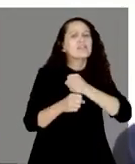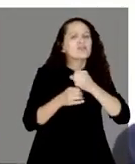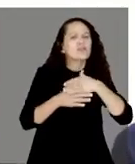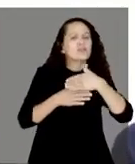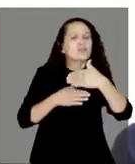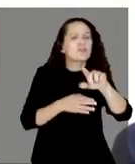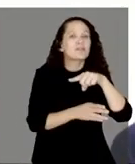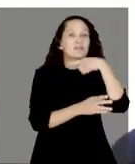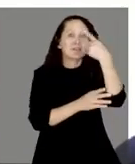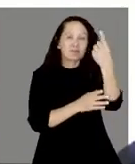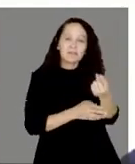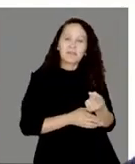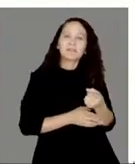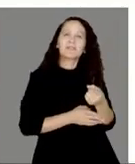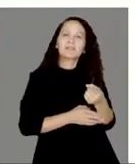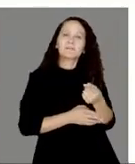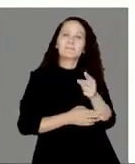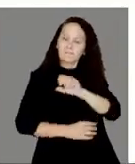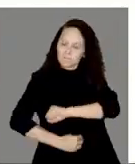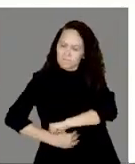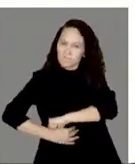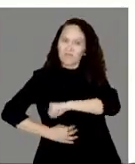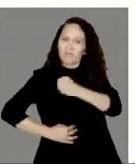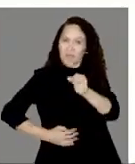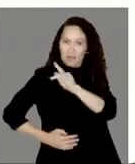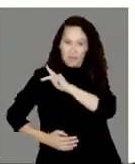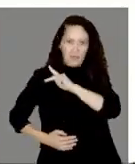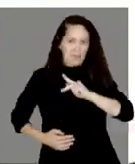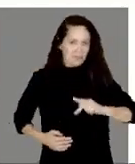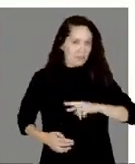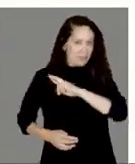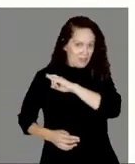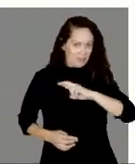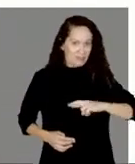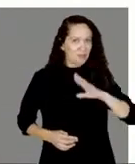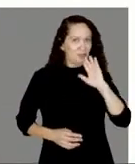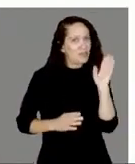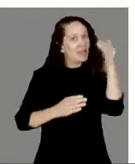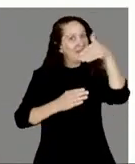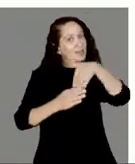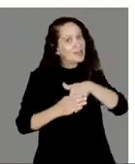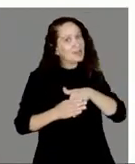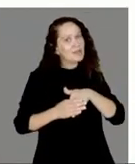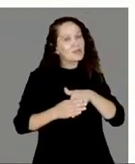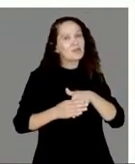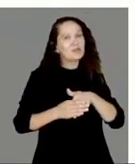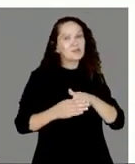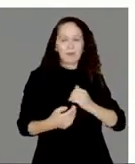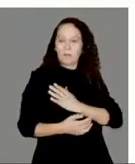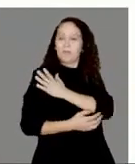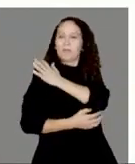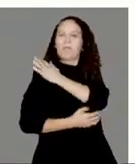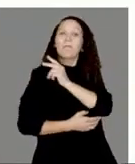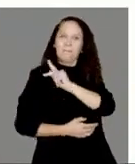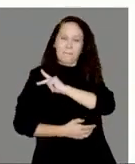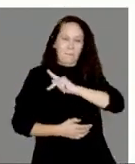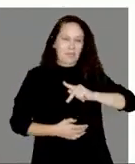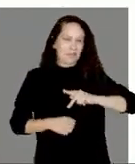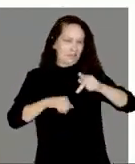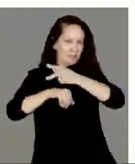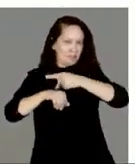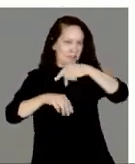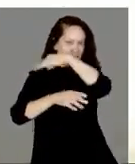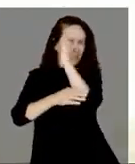matar, transformou em herói, porque precisava de um símbolo para o novo regime que se instalou no